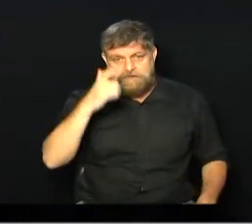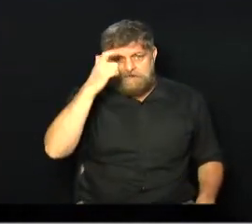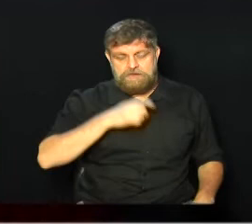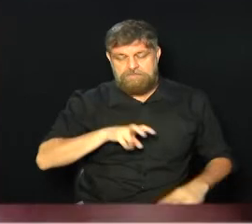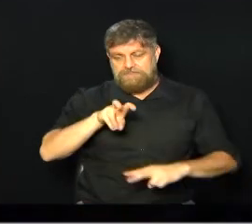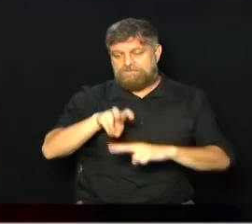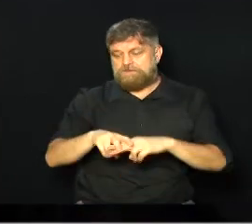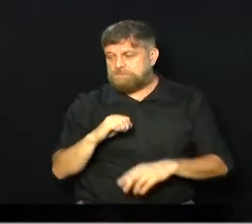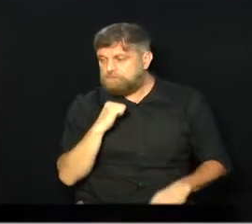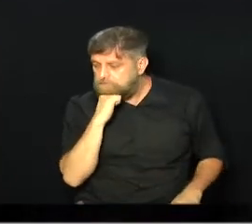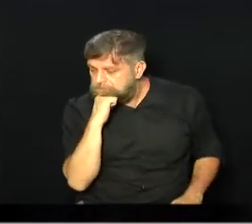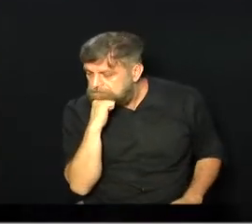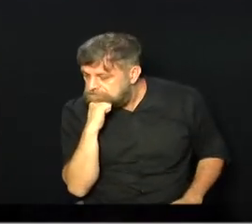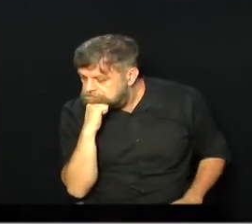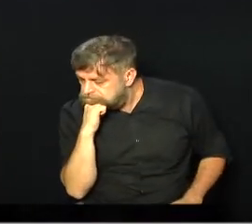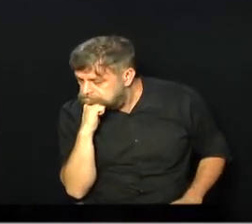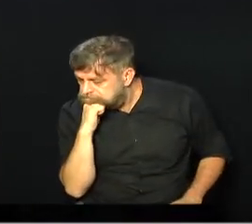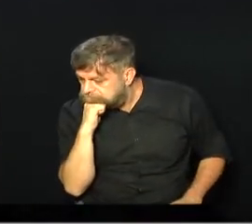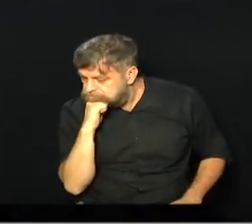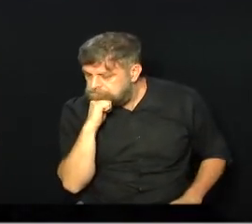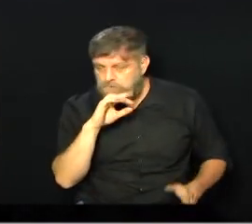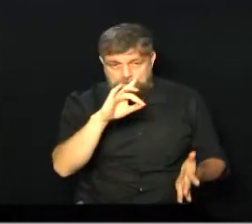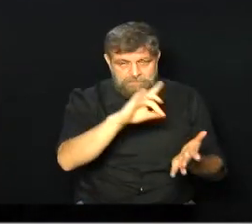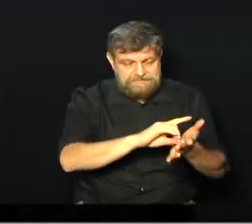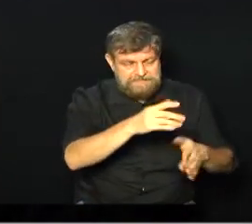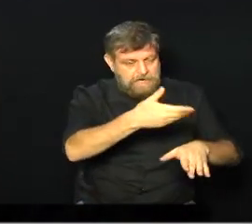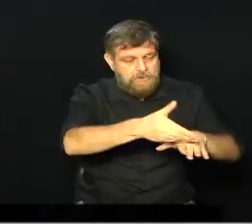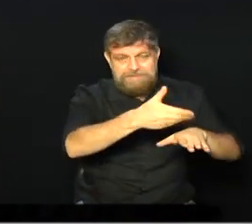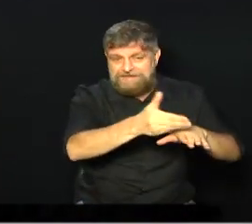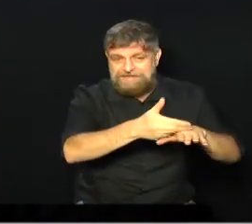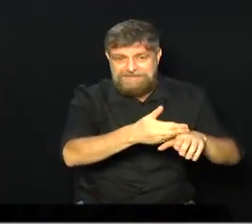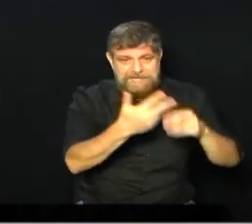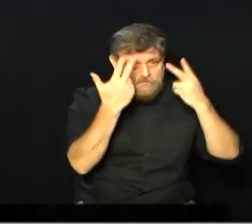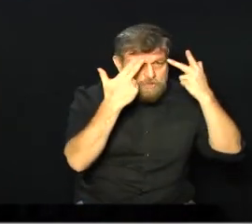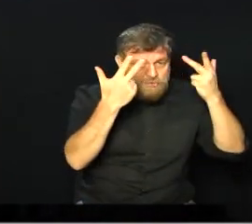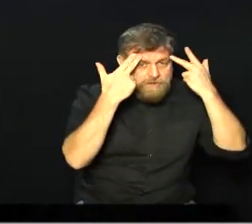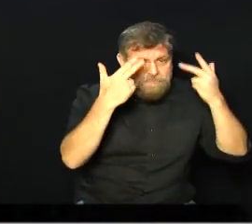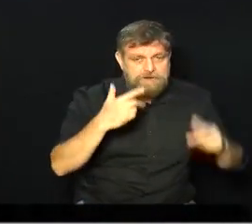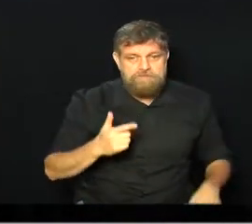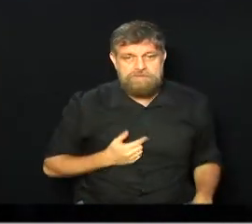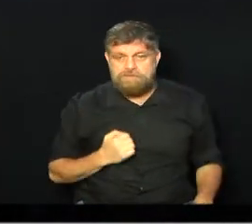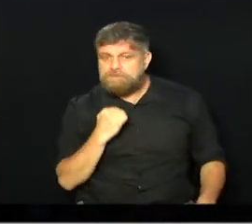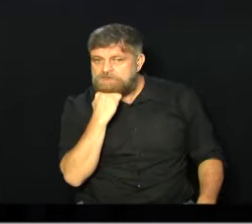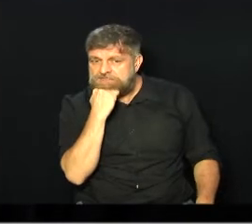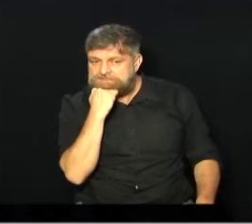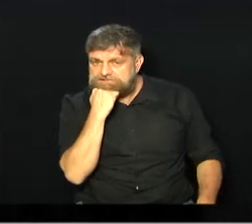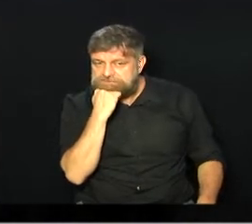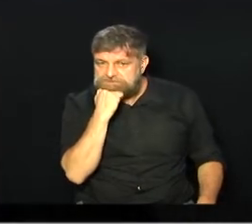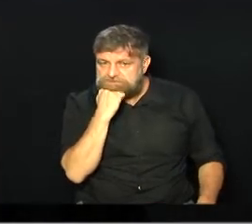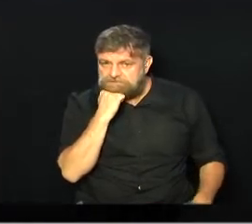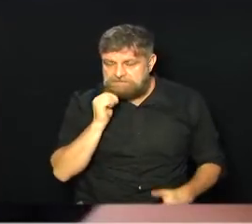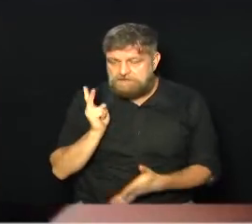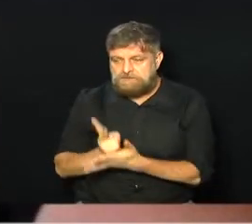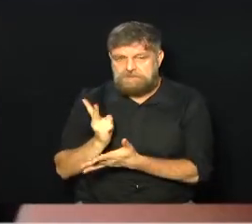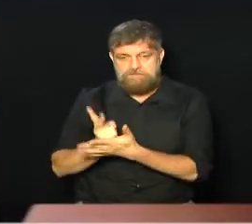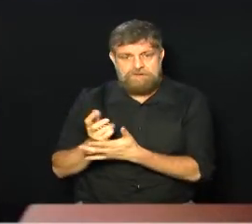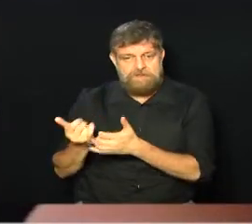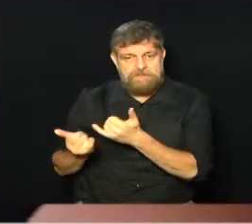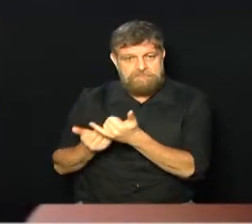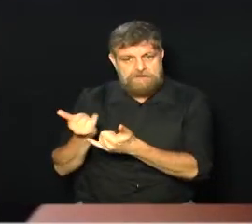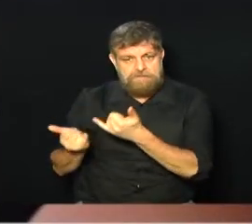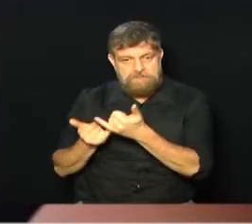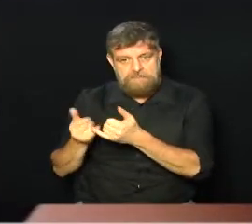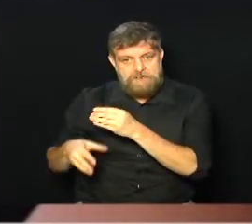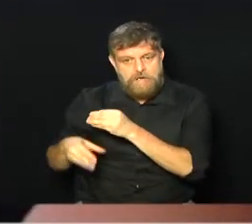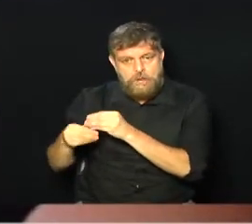banco nesse jogo. Então os titulares treinaram normalmente na terça, saíram e os reservas continuaram a fazer joguinho para